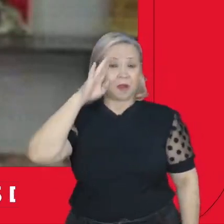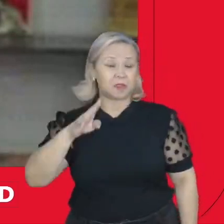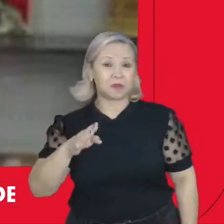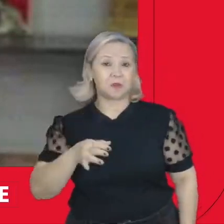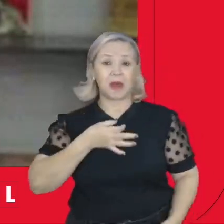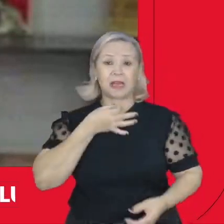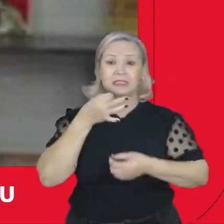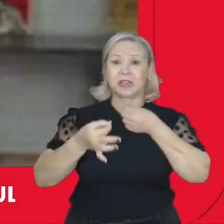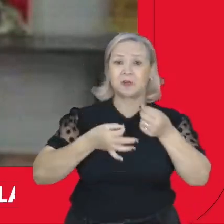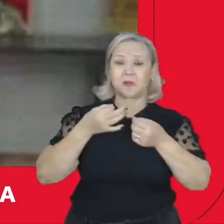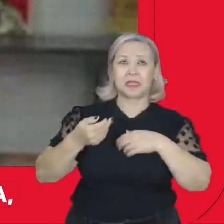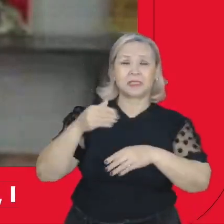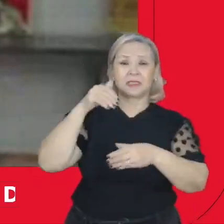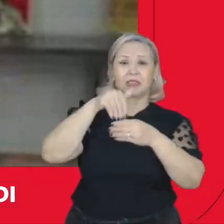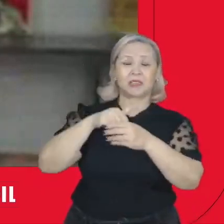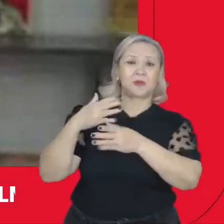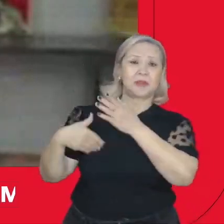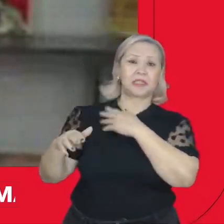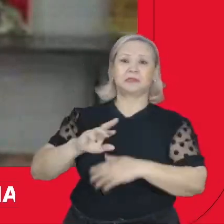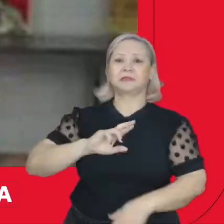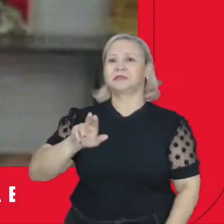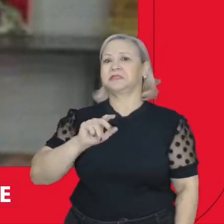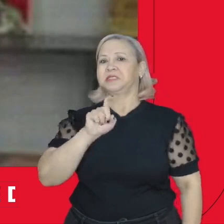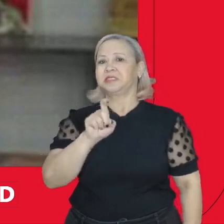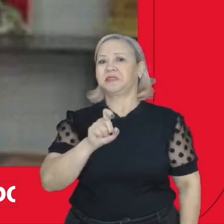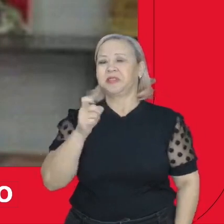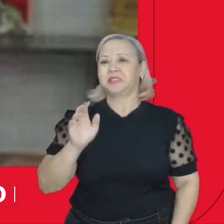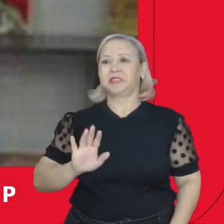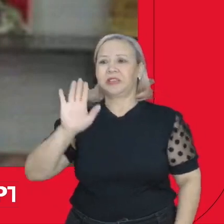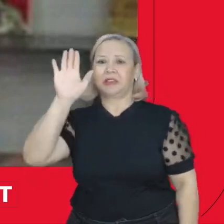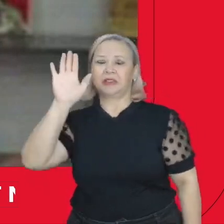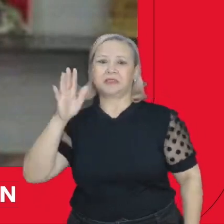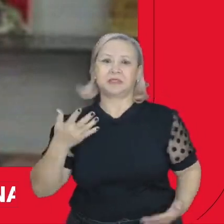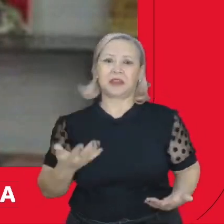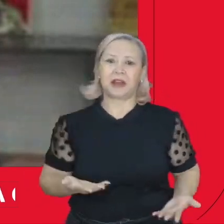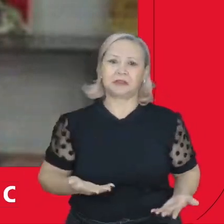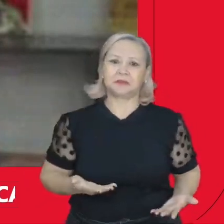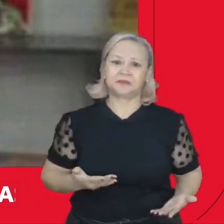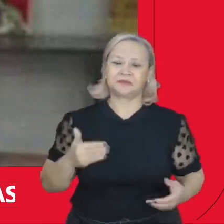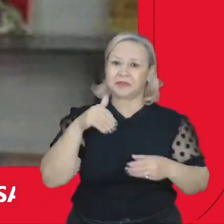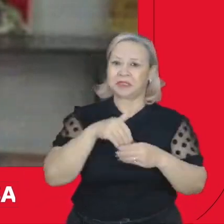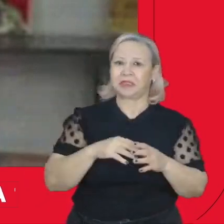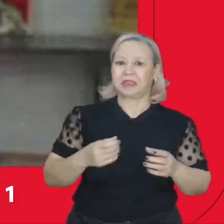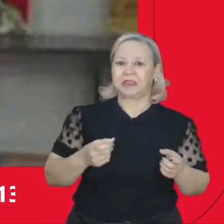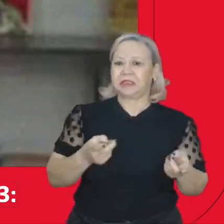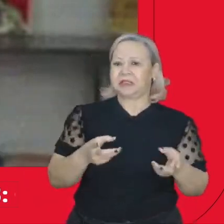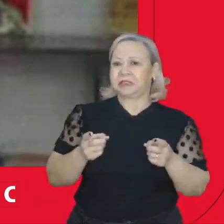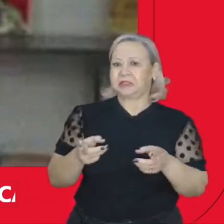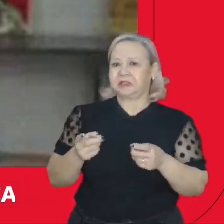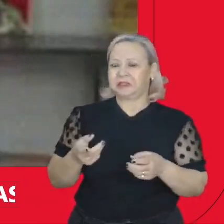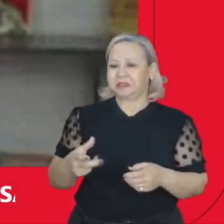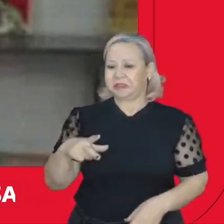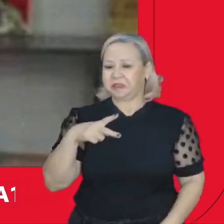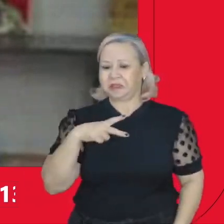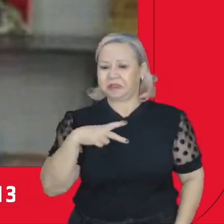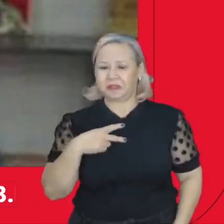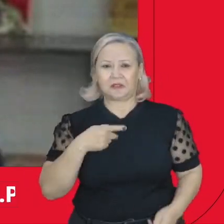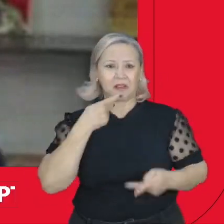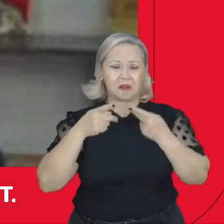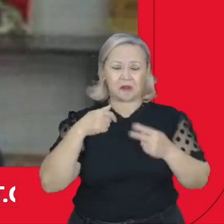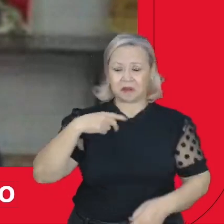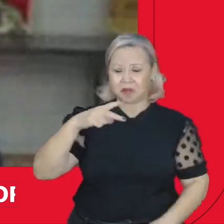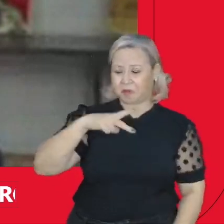eleição passada de que ele não ia ser candidato à reeleição, que ele não iria vender o nosso Banrisul, que ele não iria privatizar a Corsã, que ele não ia